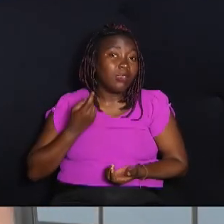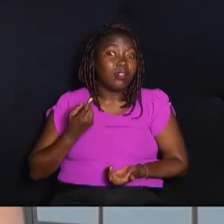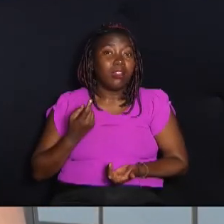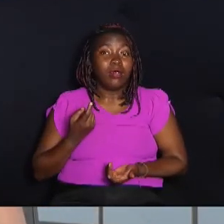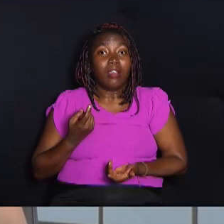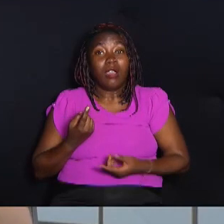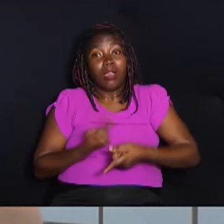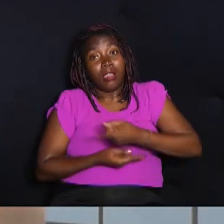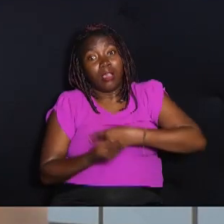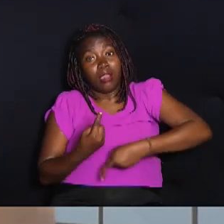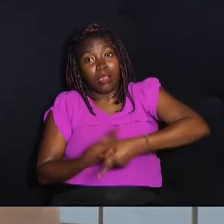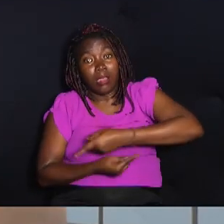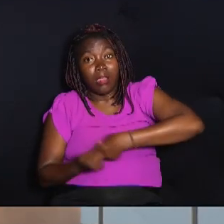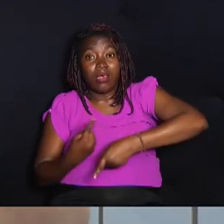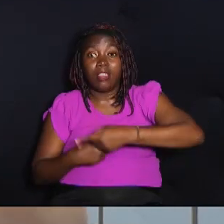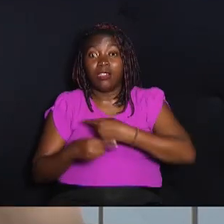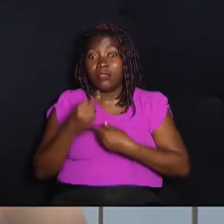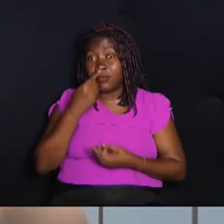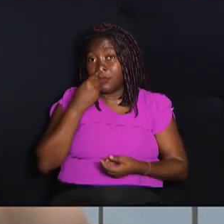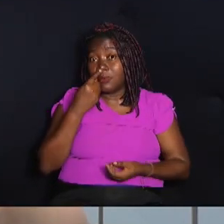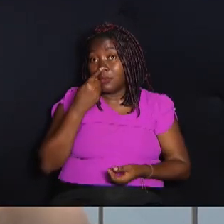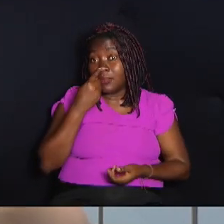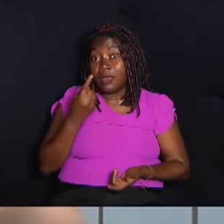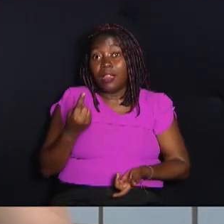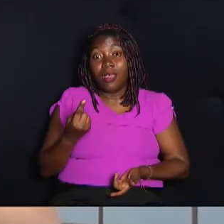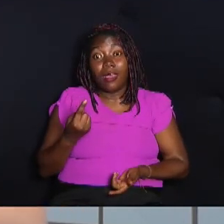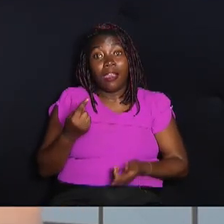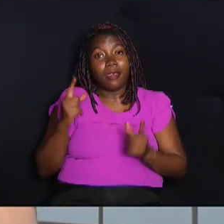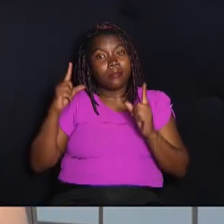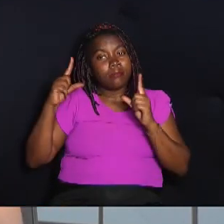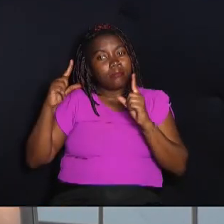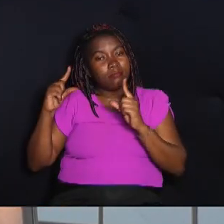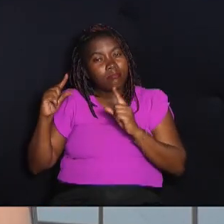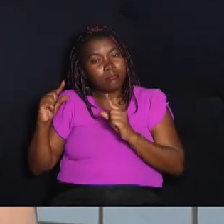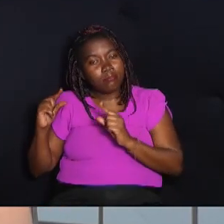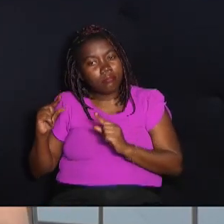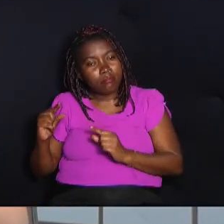relação afetiva. Então, ele alivia aquela tensão e se